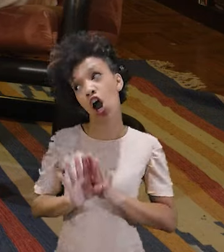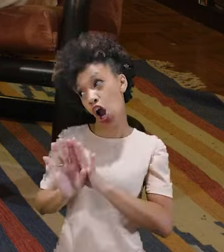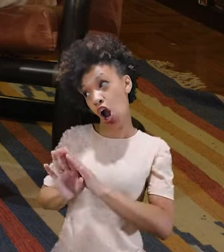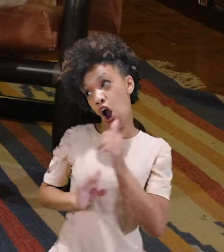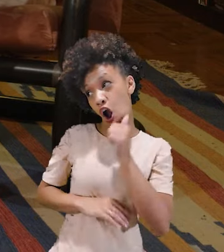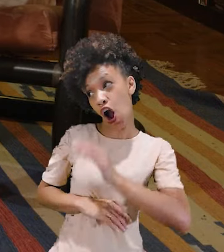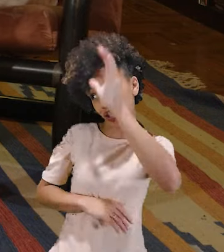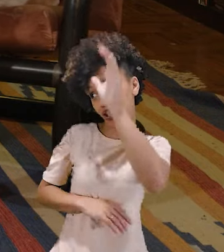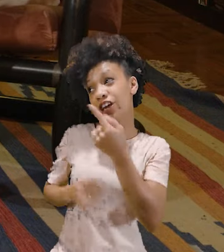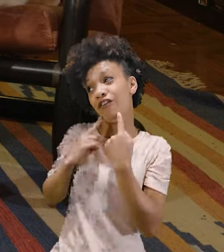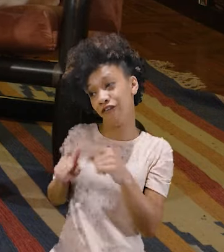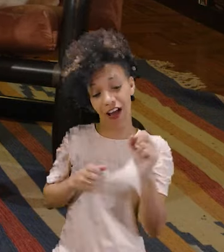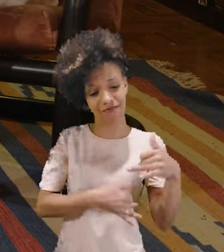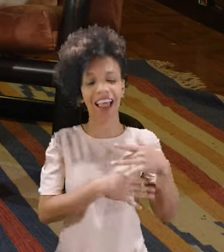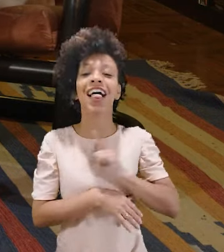tia